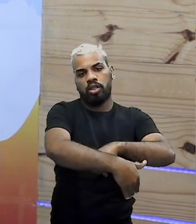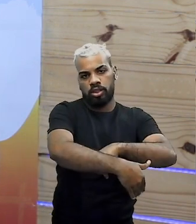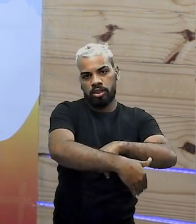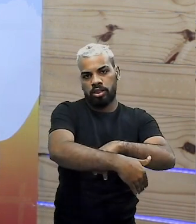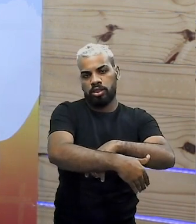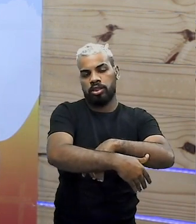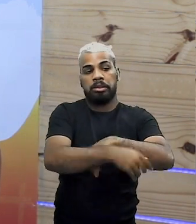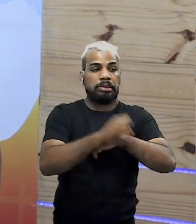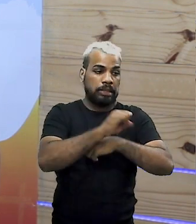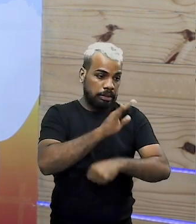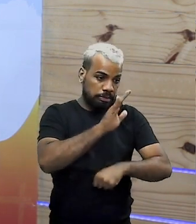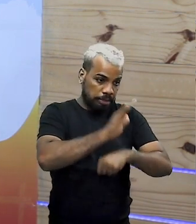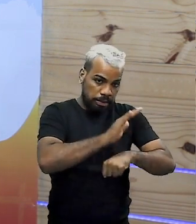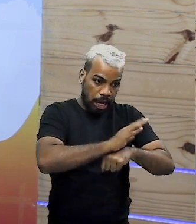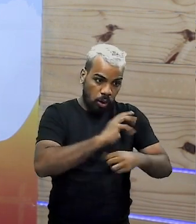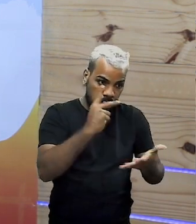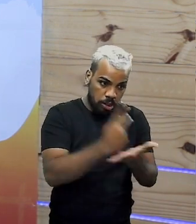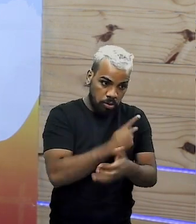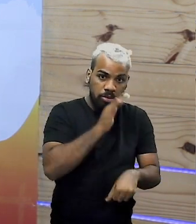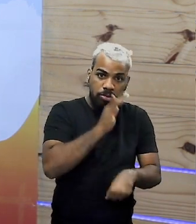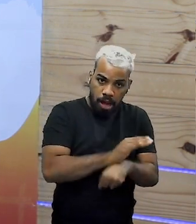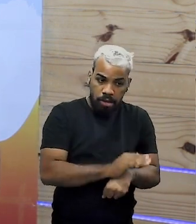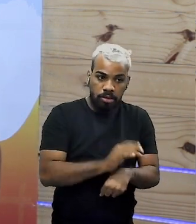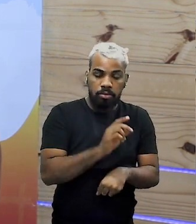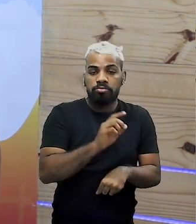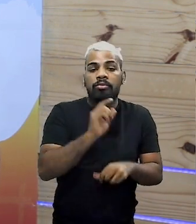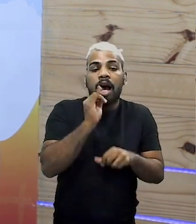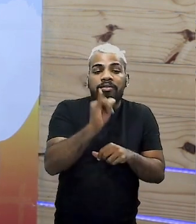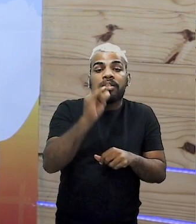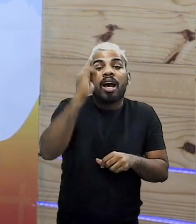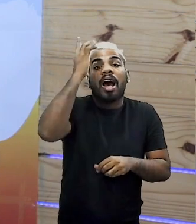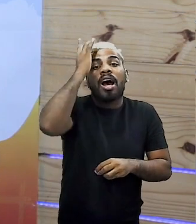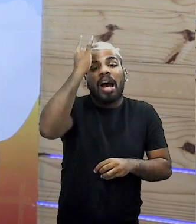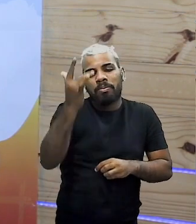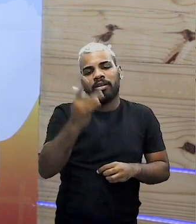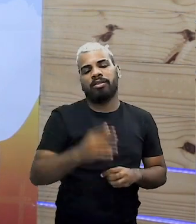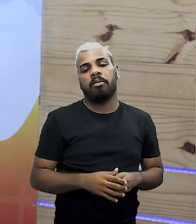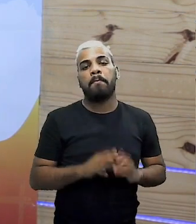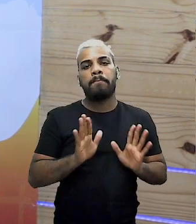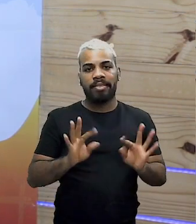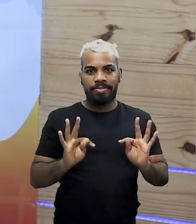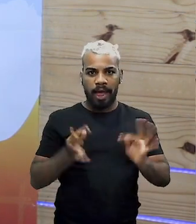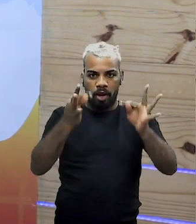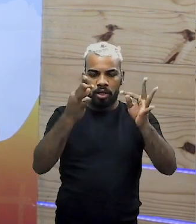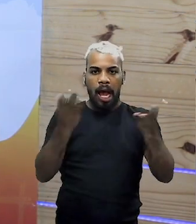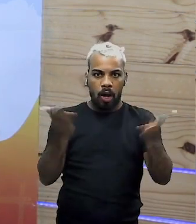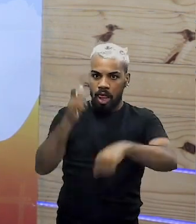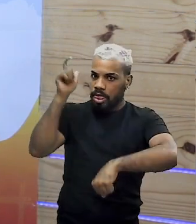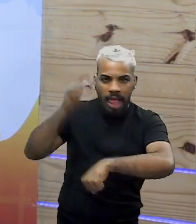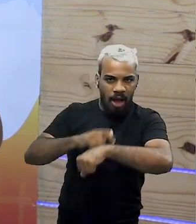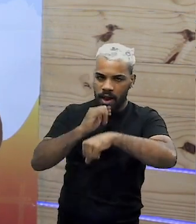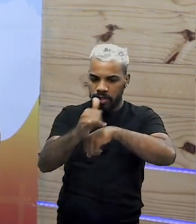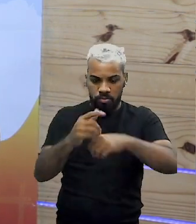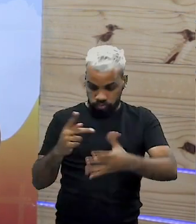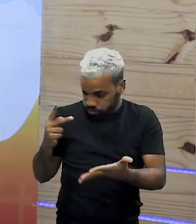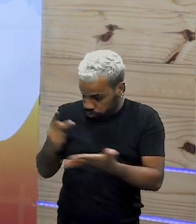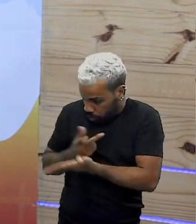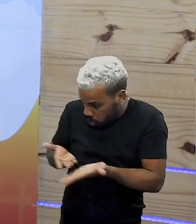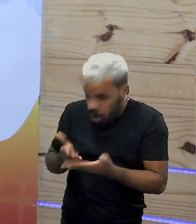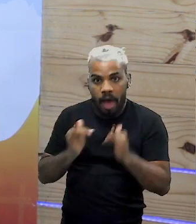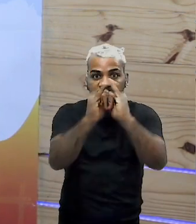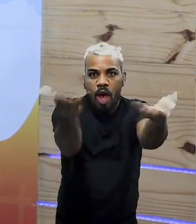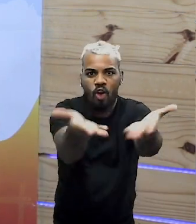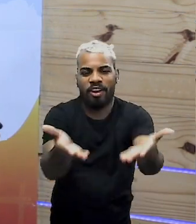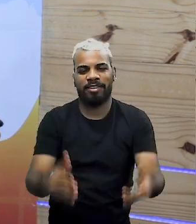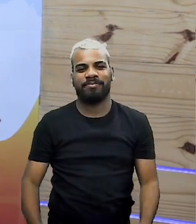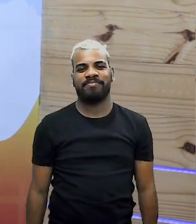finalzinho da tarde, só era noticiada no dia seguinte. Mas, com o avanço tecnológico, o meio de comunicação se transformou muito mais rápido.